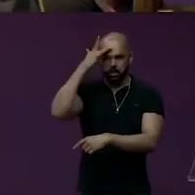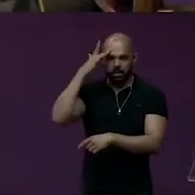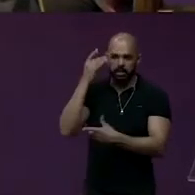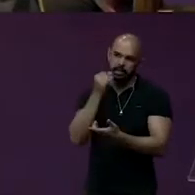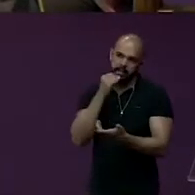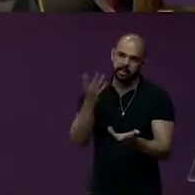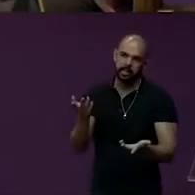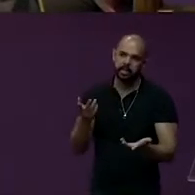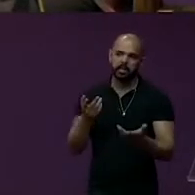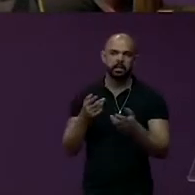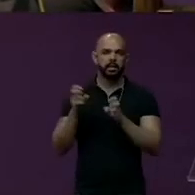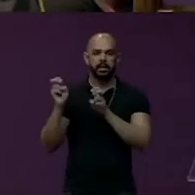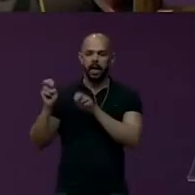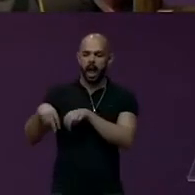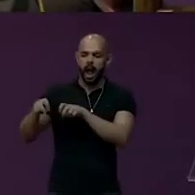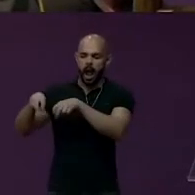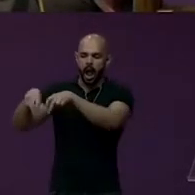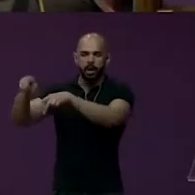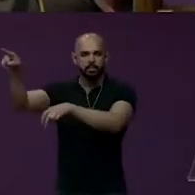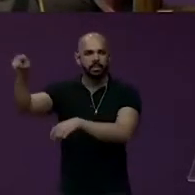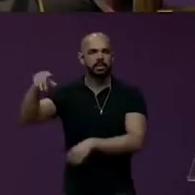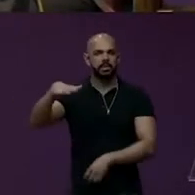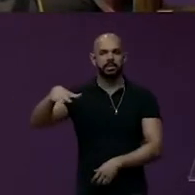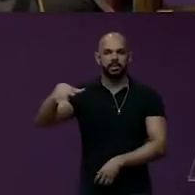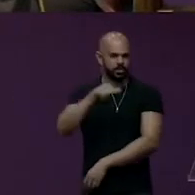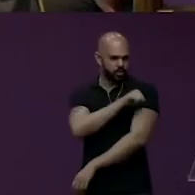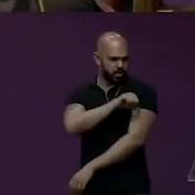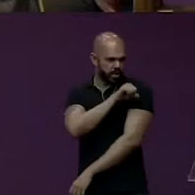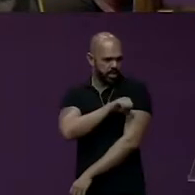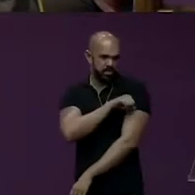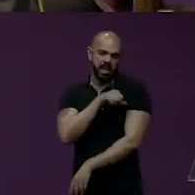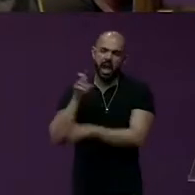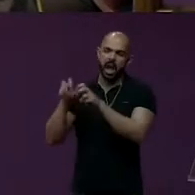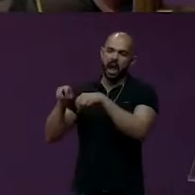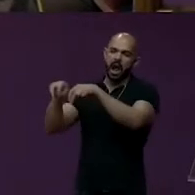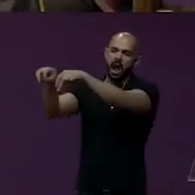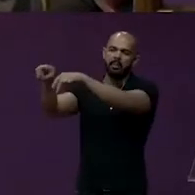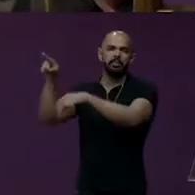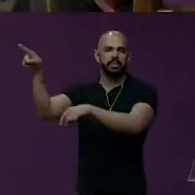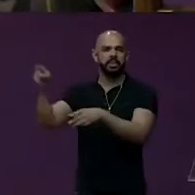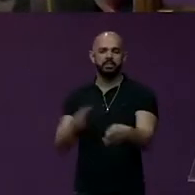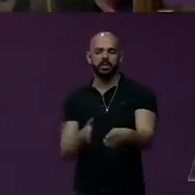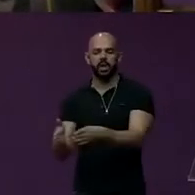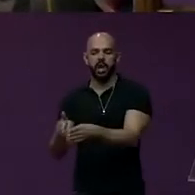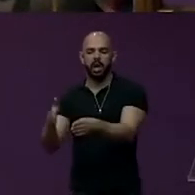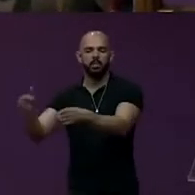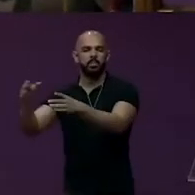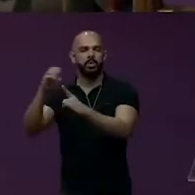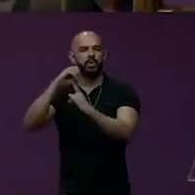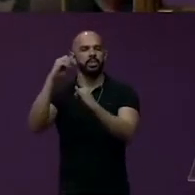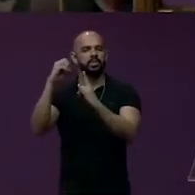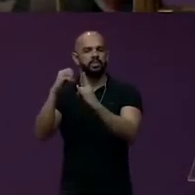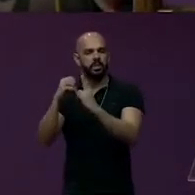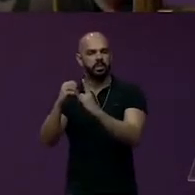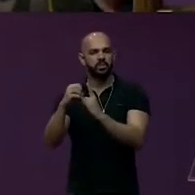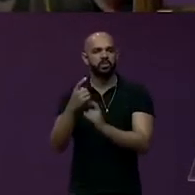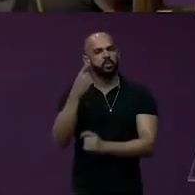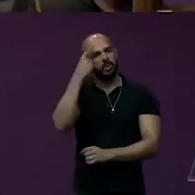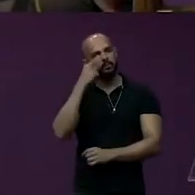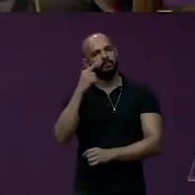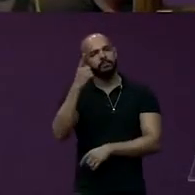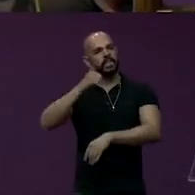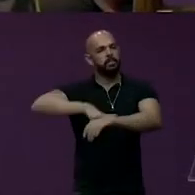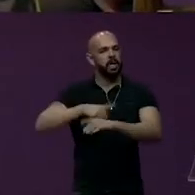sei lá, de repente caminharmos pelo, quem é do campus do Rio, né, caminhar pelo caminho Oswaldo Cruz, pelo menos uma vez por